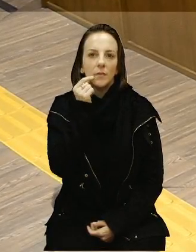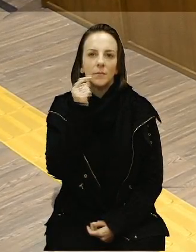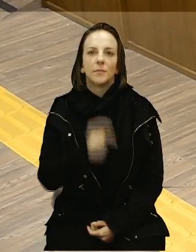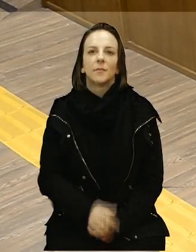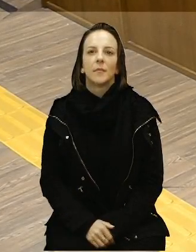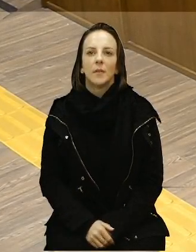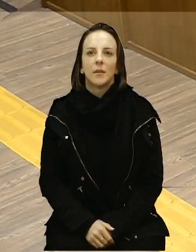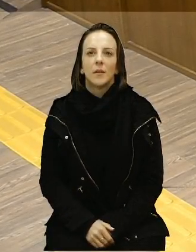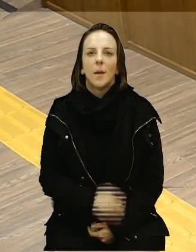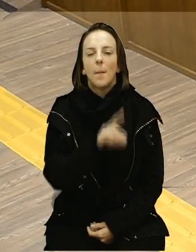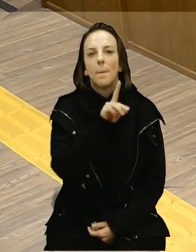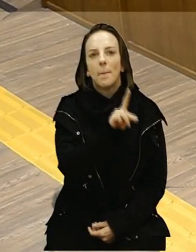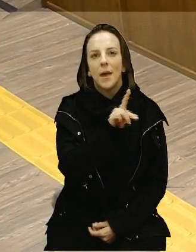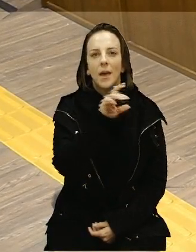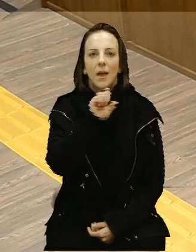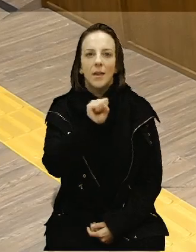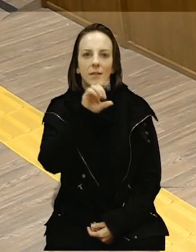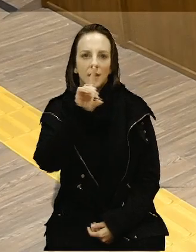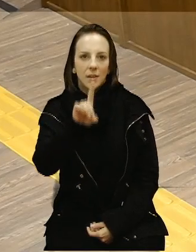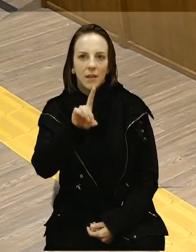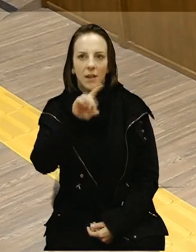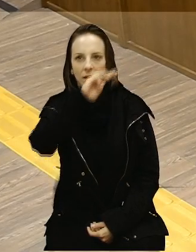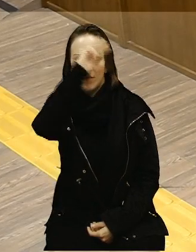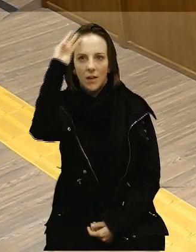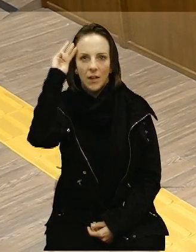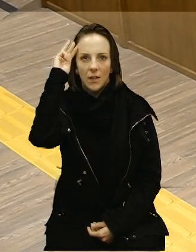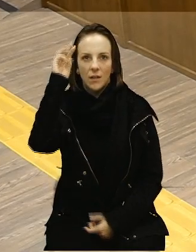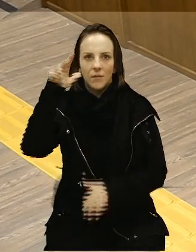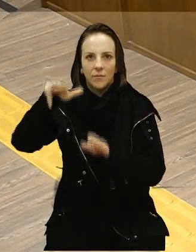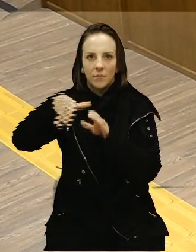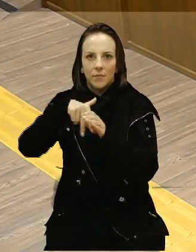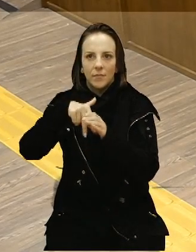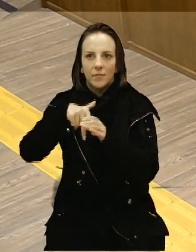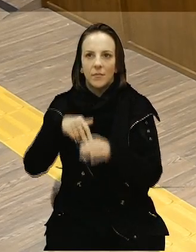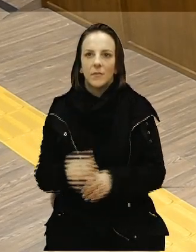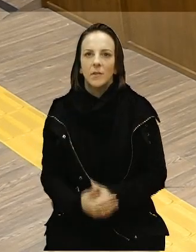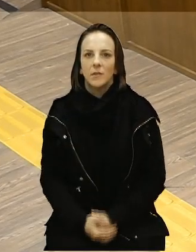Bancada do PSD, vereador Juliano Valim, da tribuna.